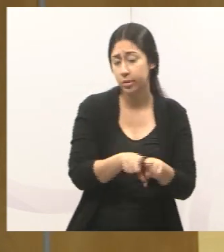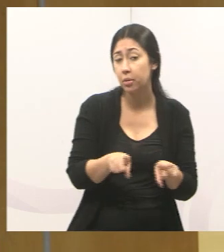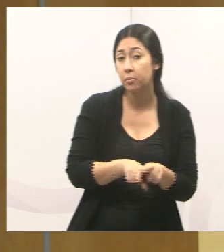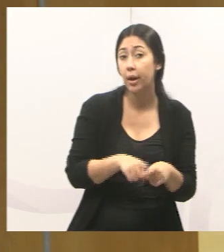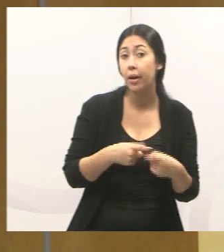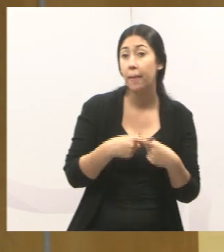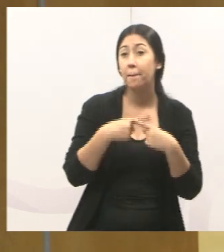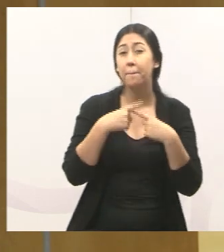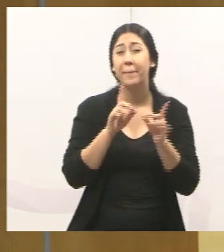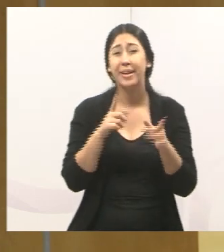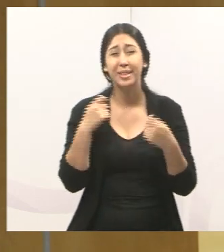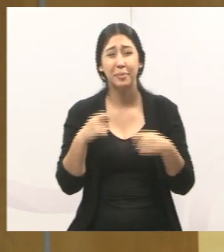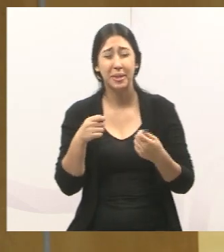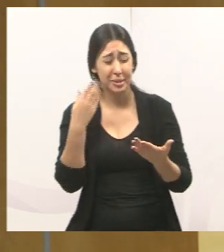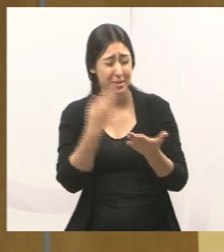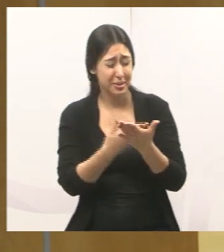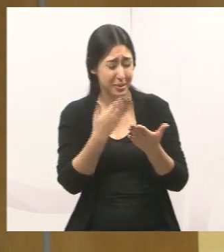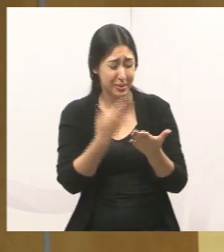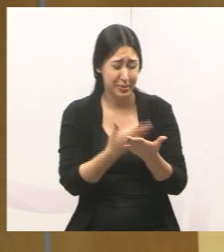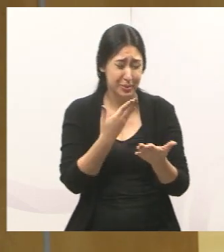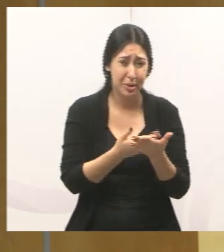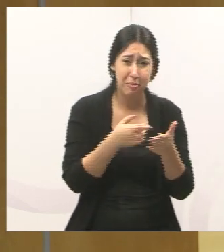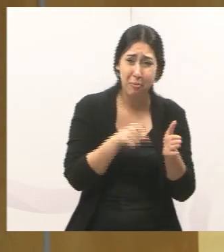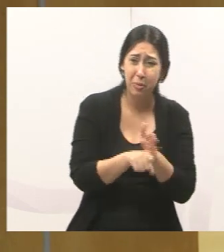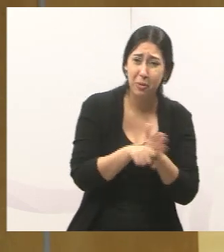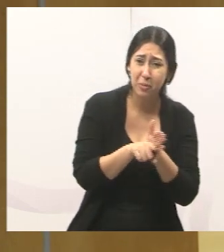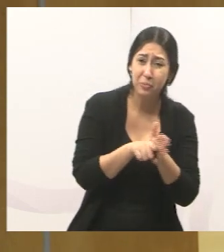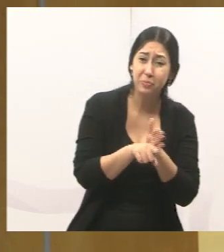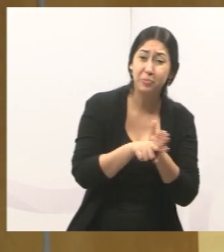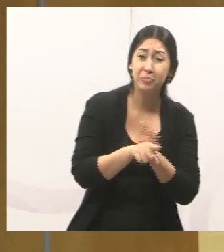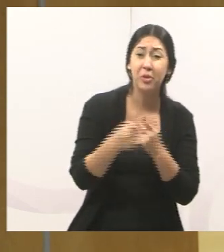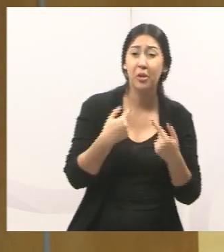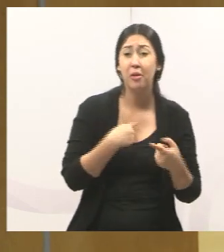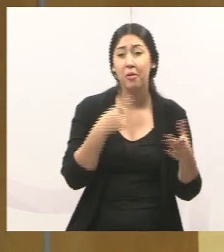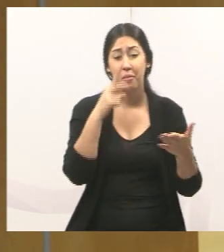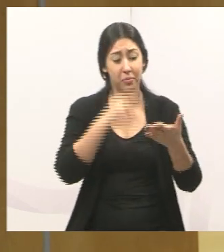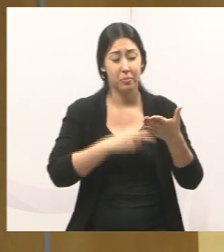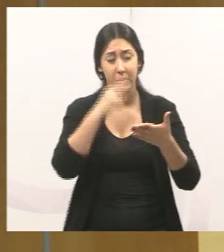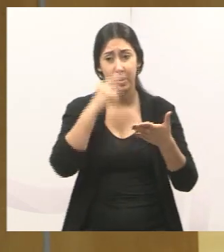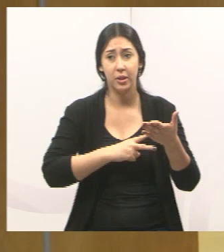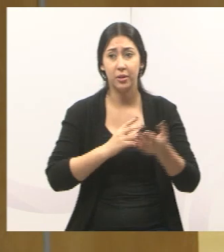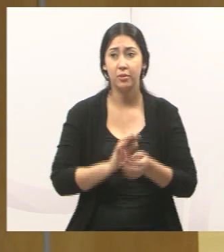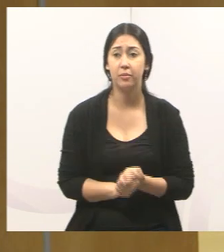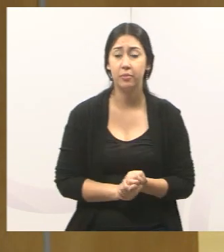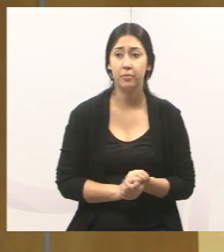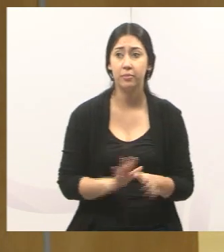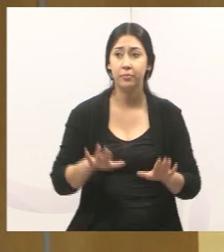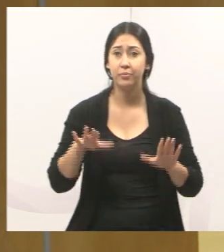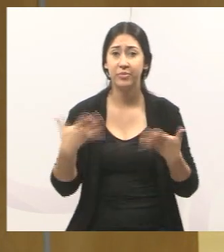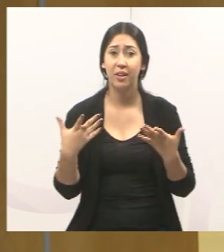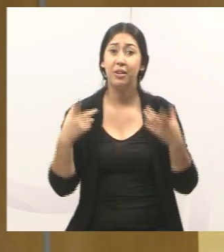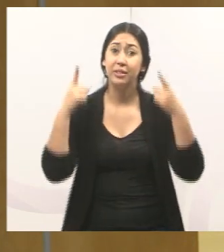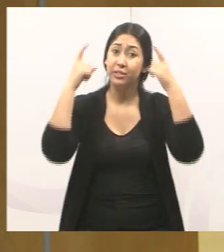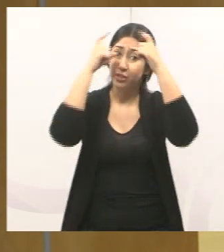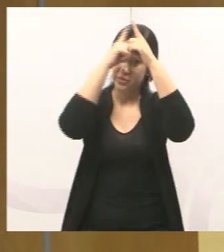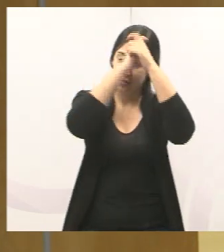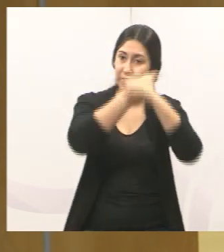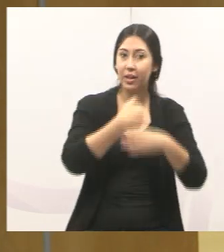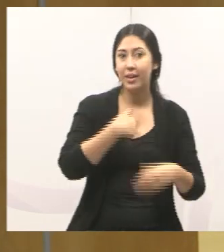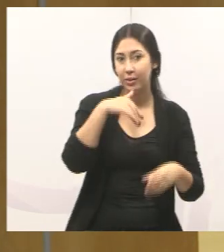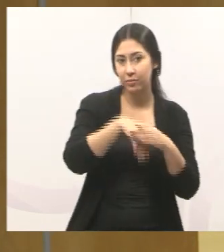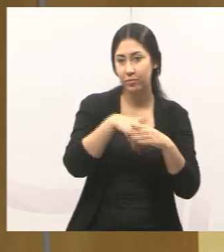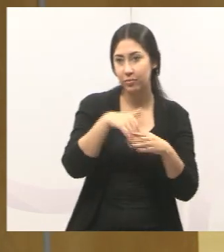cima de muitos apontamentos, conforme foi citado aqui, e eu também pude ler no projeto ali. Então, é complicado, mas meu voto eu vou